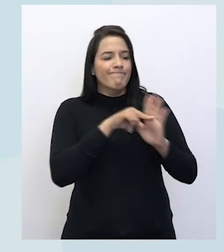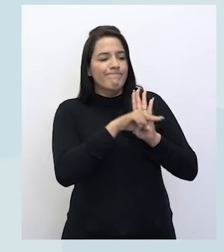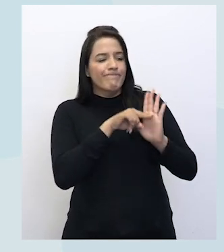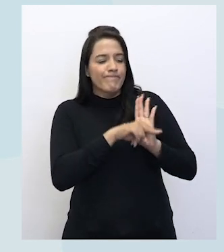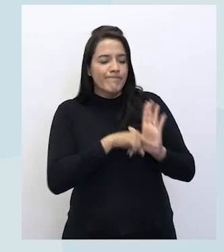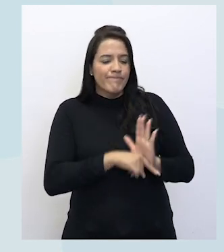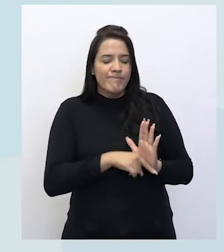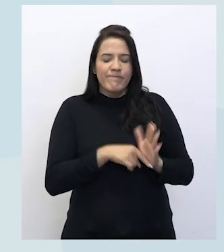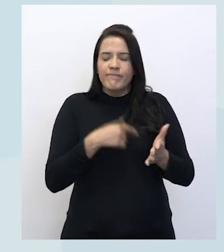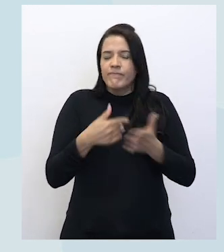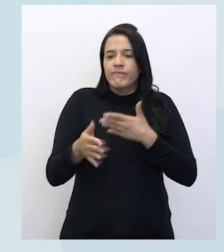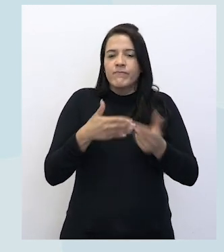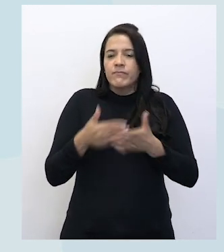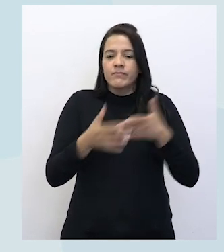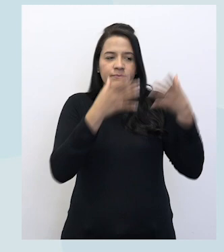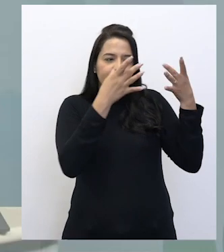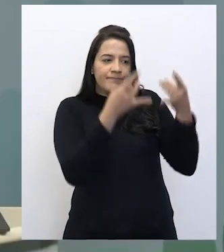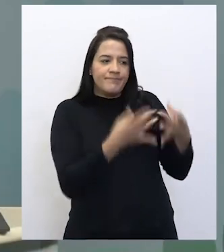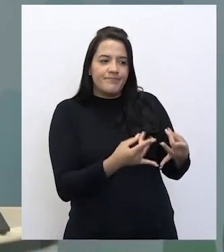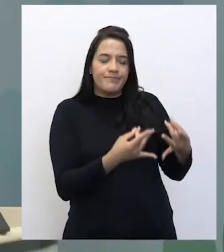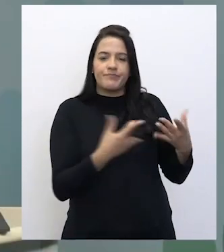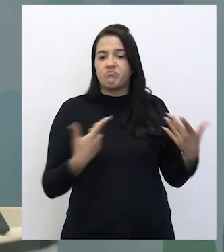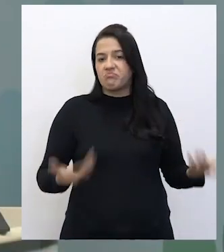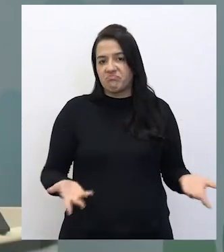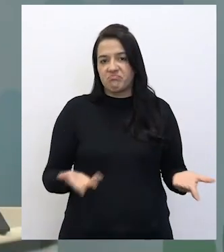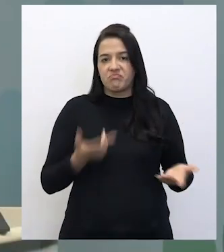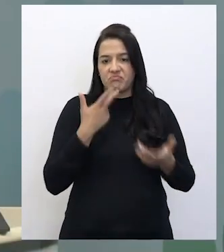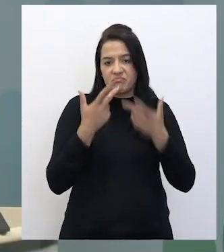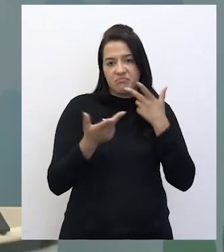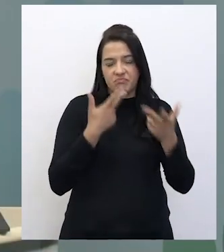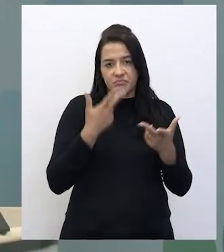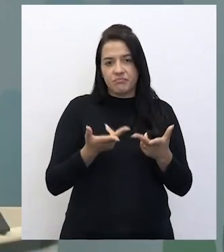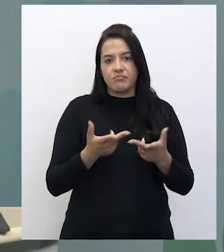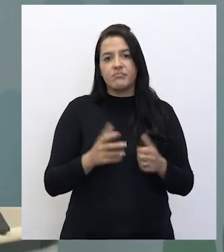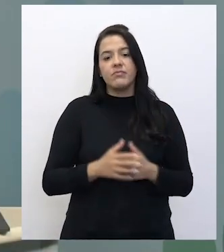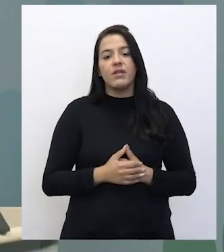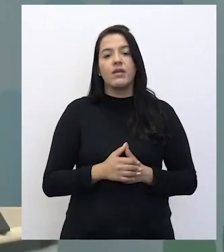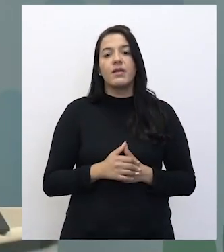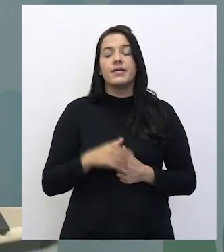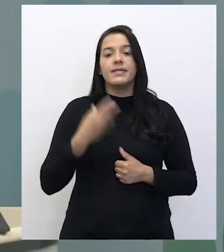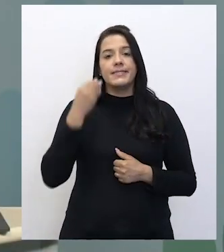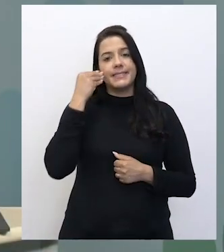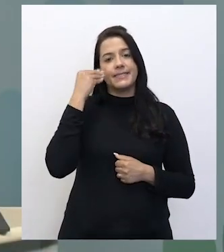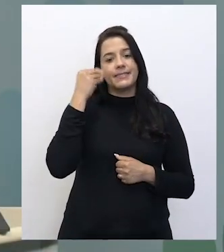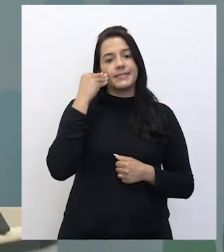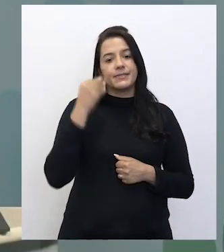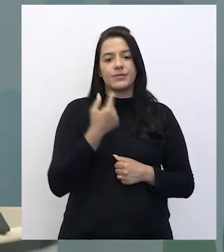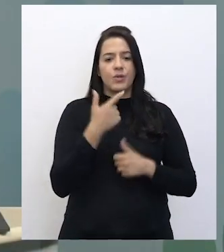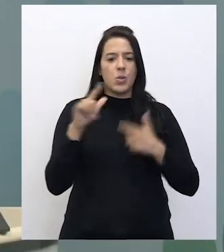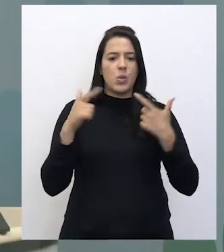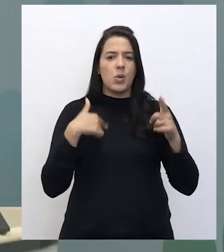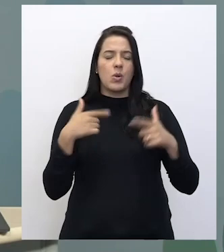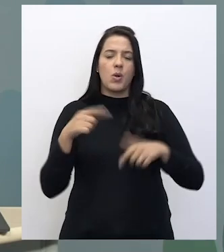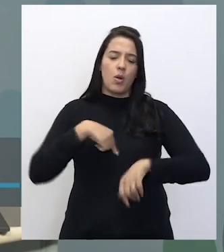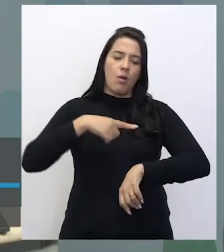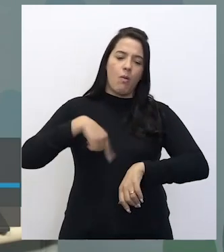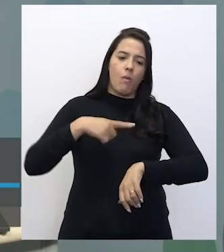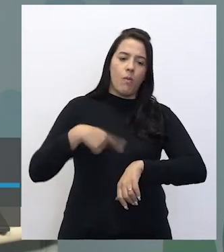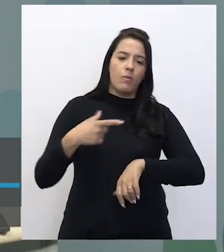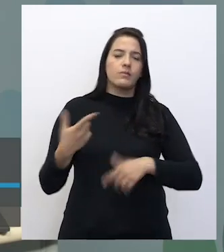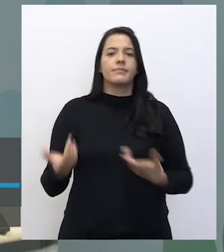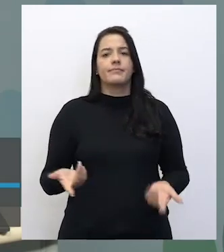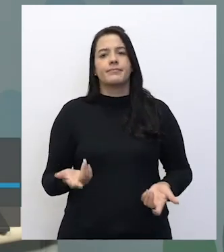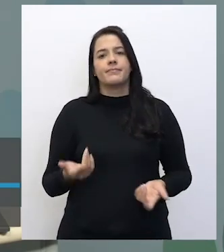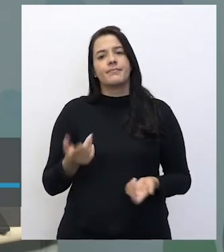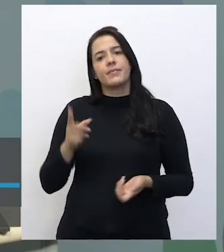maneira desordenada, de uma maneira não muito metódica, quase tendendo ao infinito, horas e horas e horas e horas,